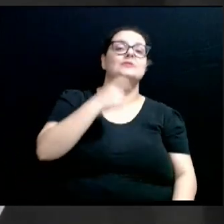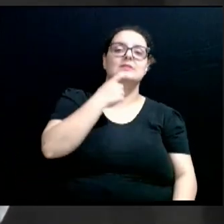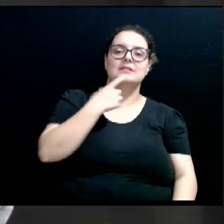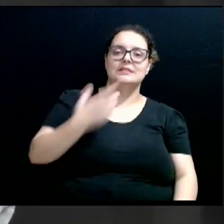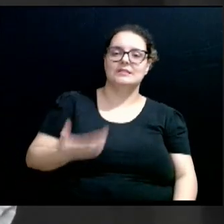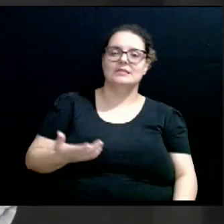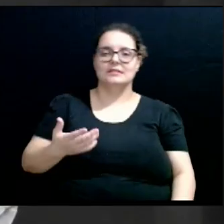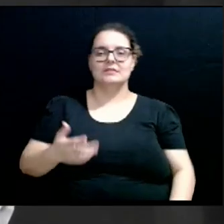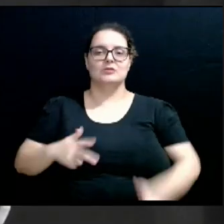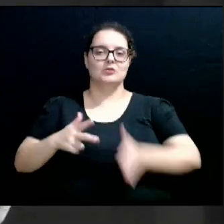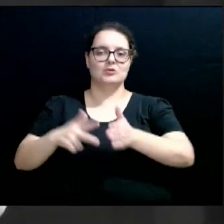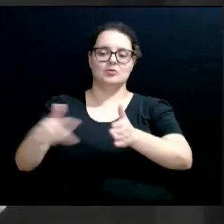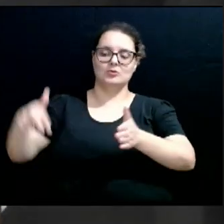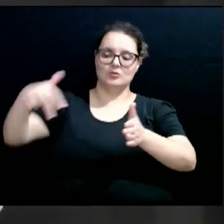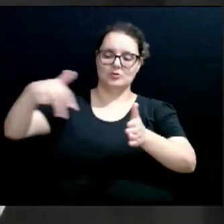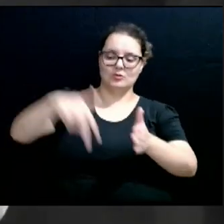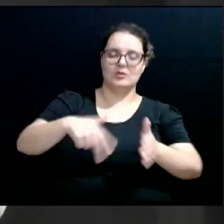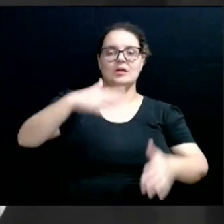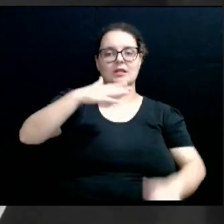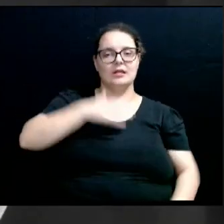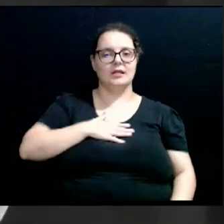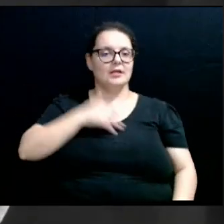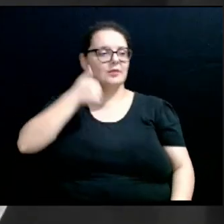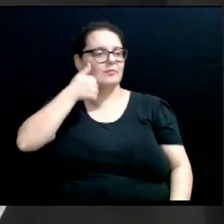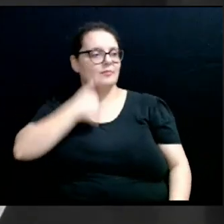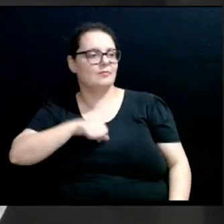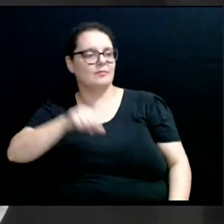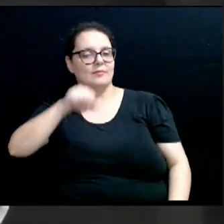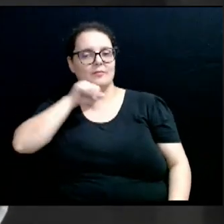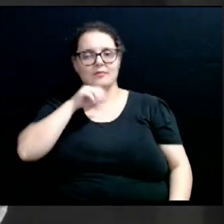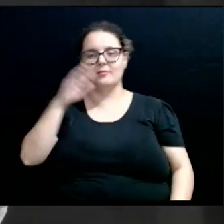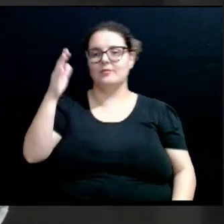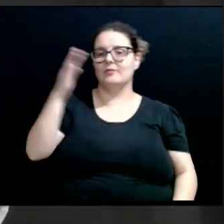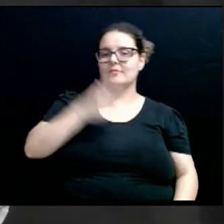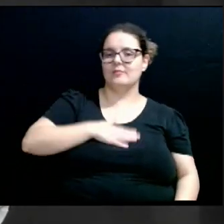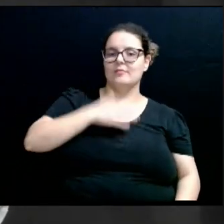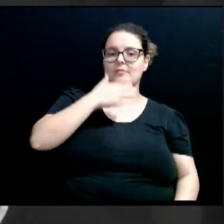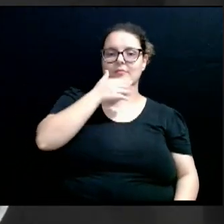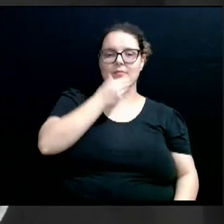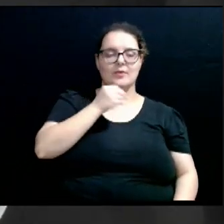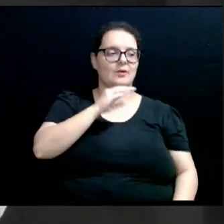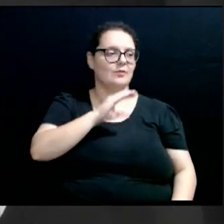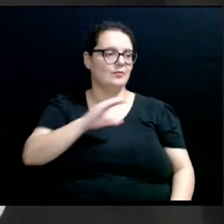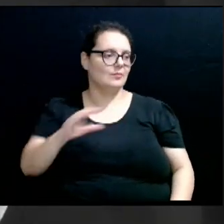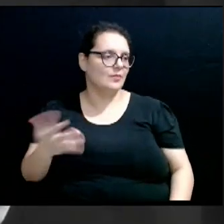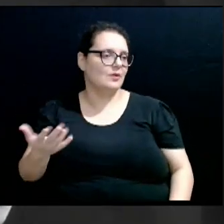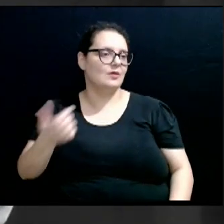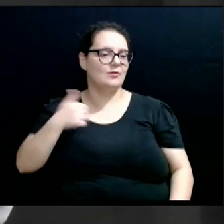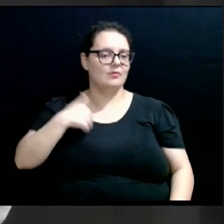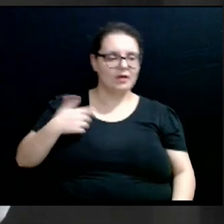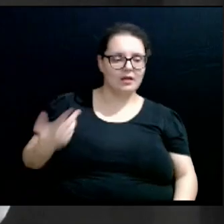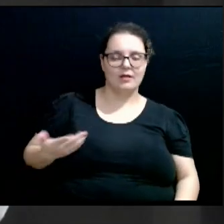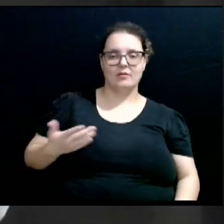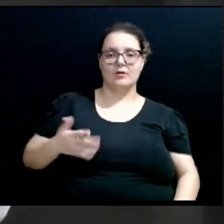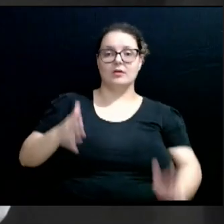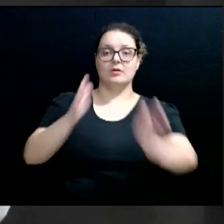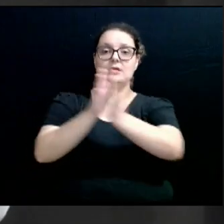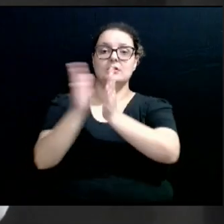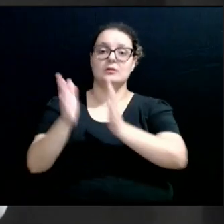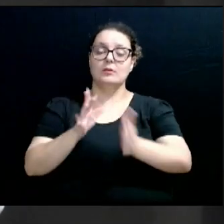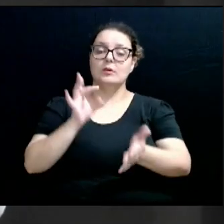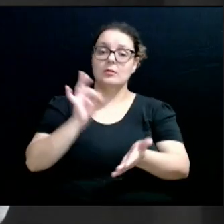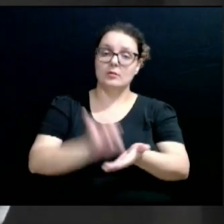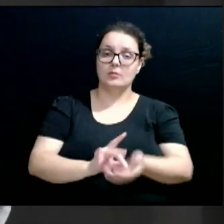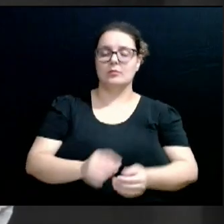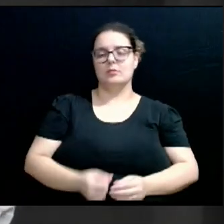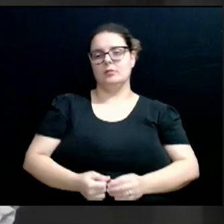veio eu, minha mãe, meu irmão. Então, a biblioteca, ela passa a ser realmente um espaço de